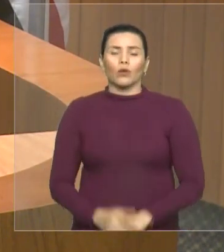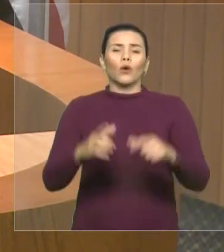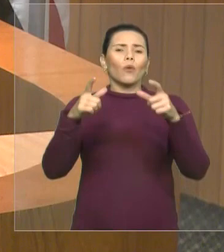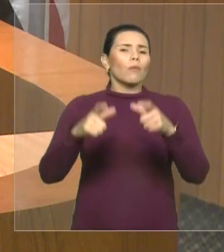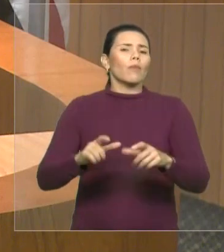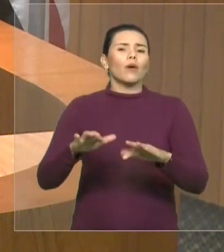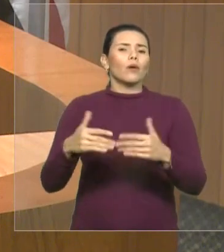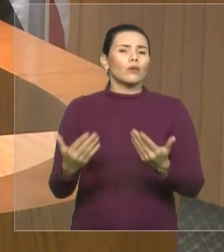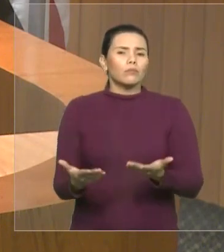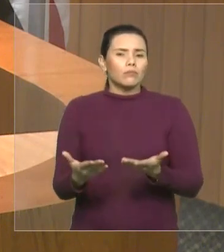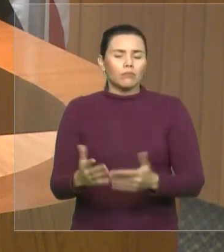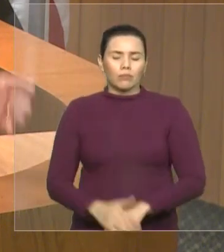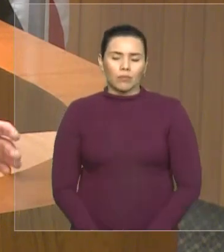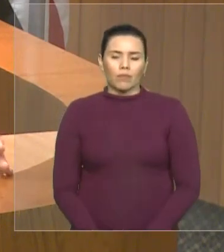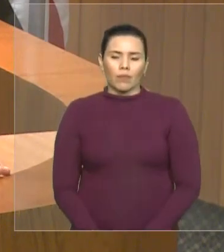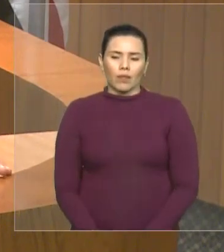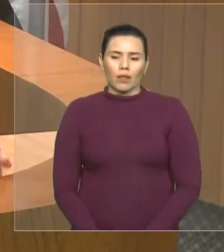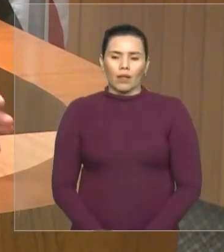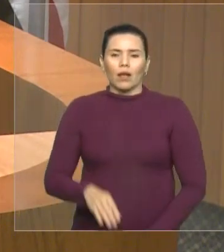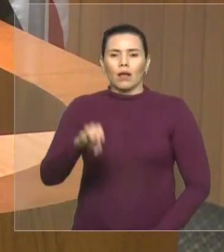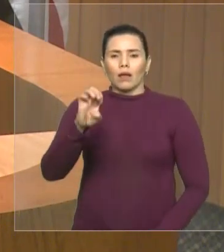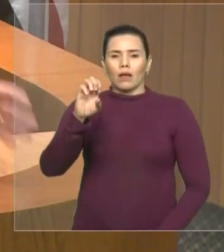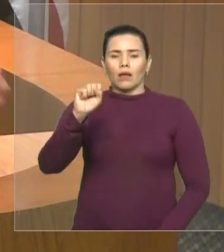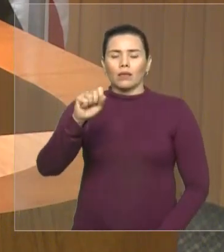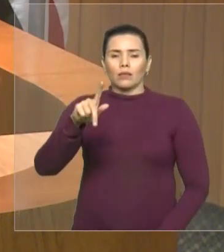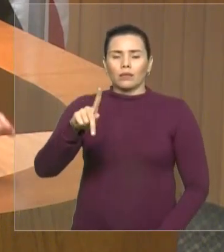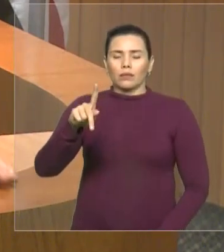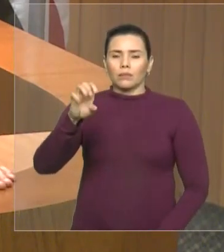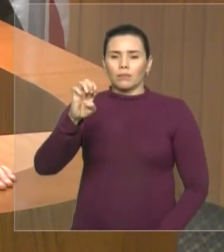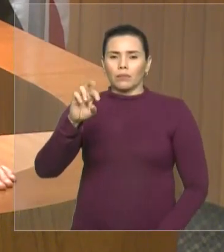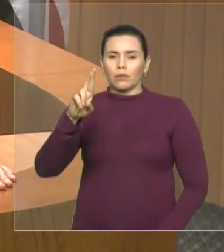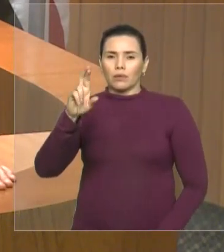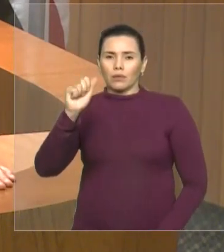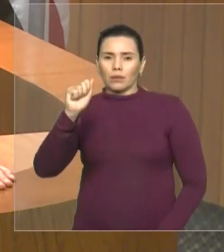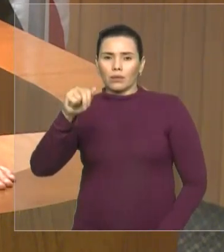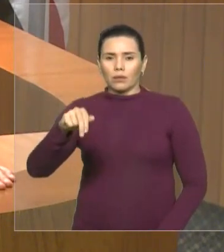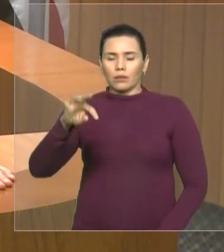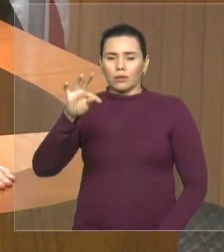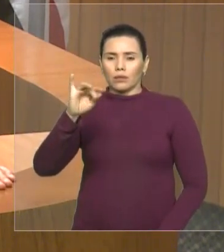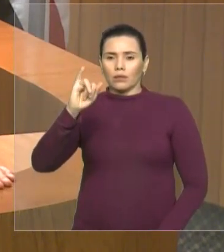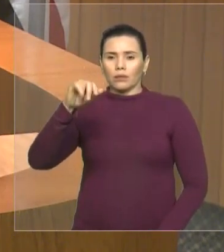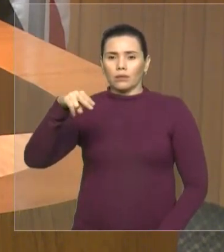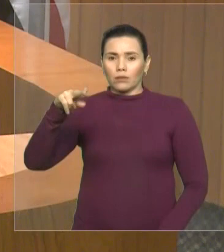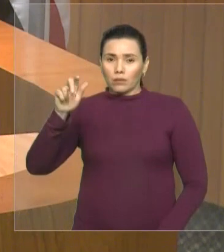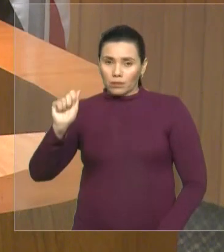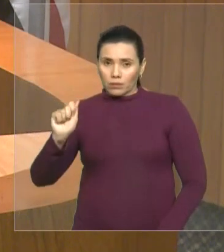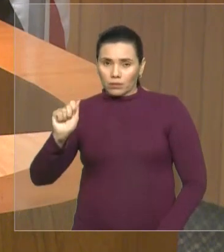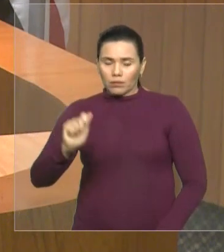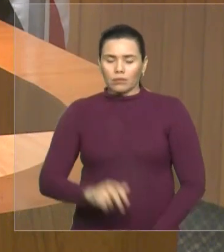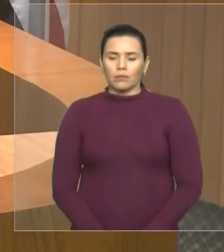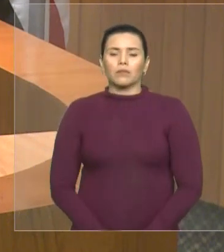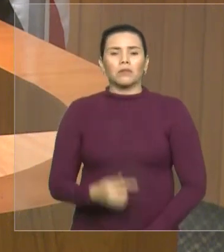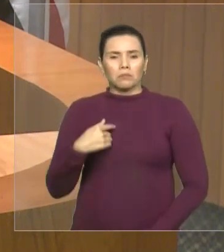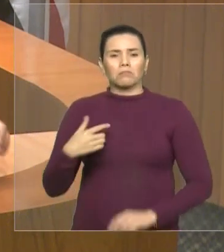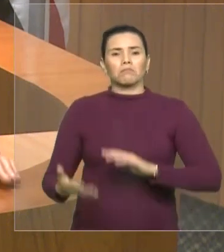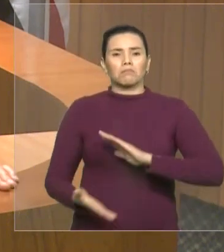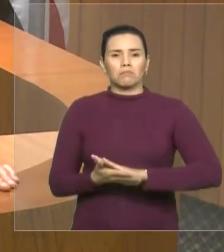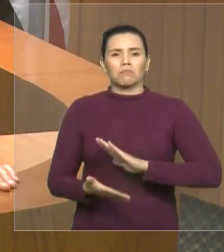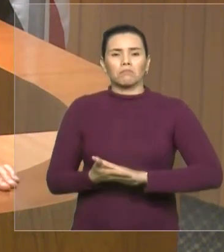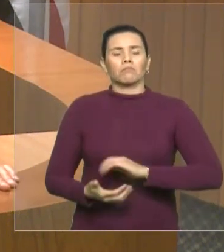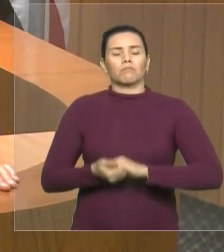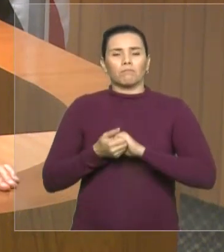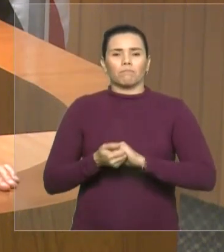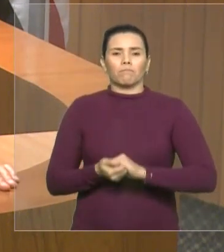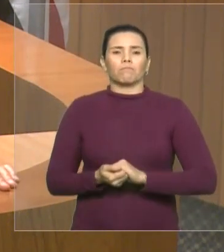num povoado, Esperantina, que fica quase que bairro de Barra do Corda. Quero parabenizar também esta atitude, o secretário